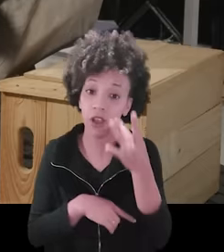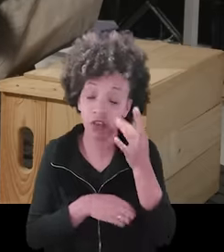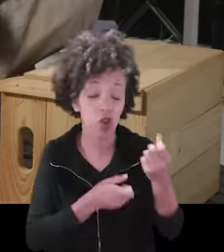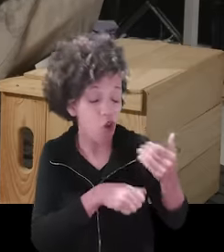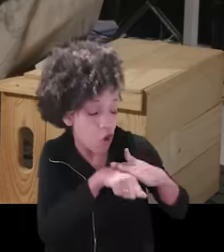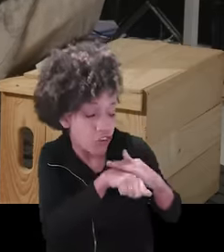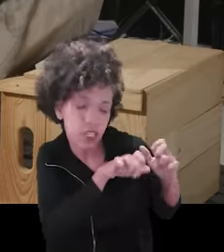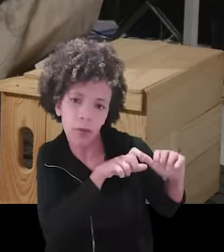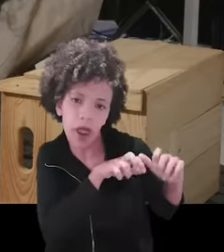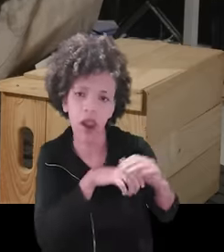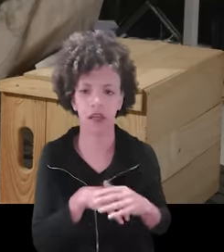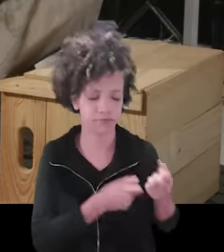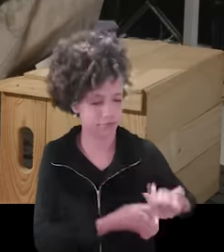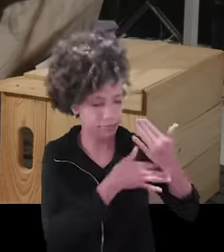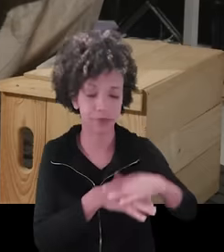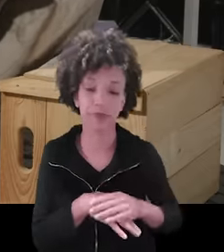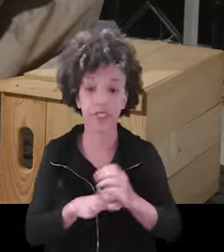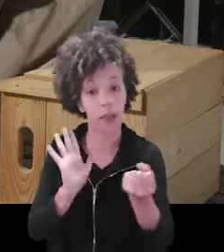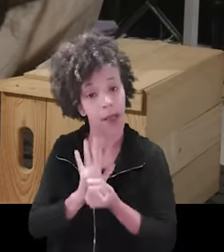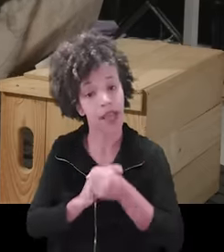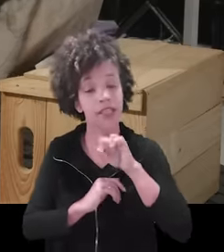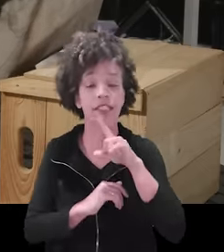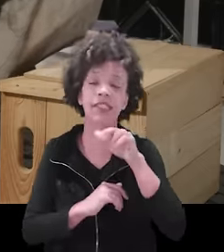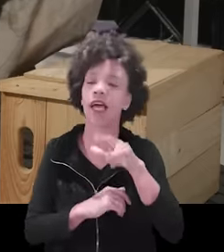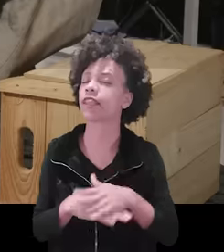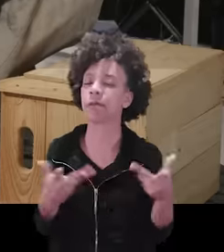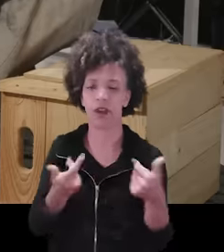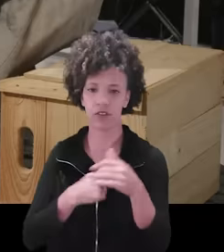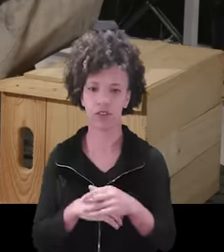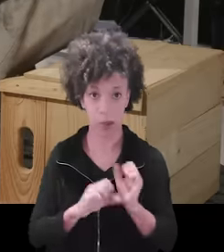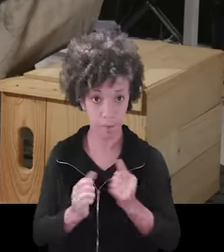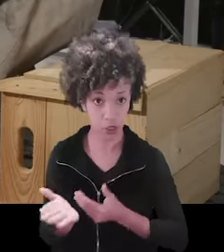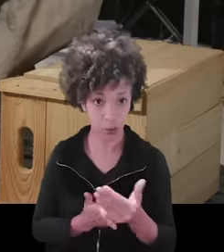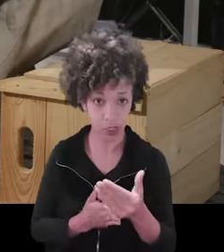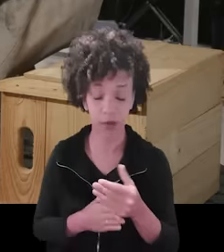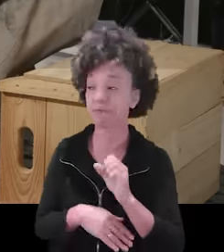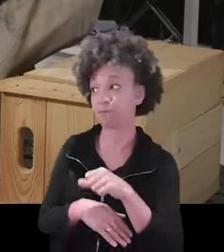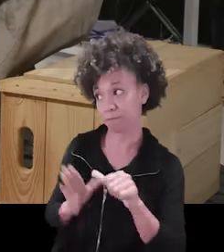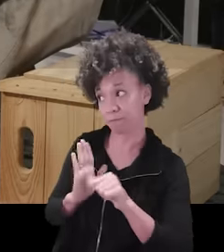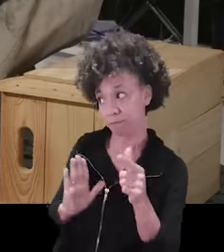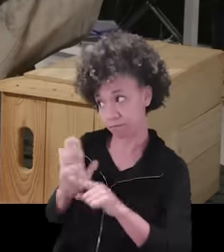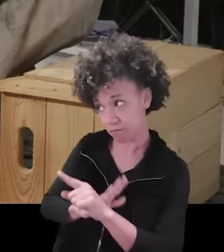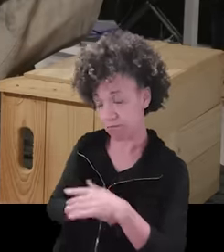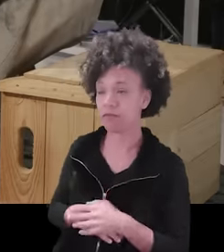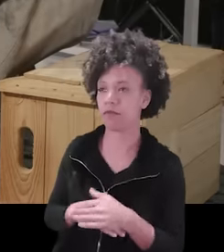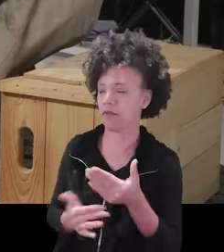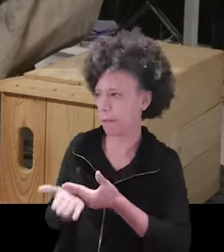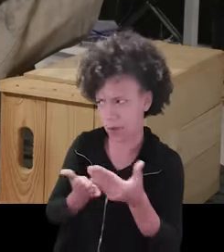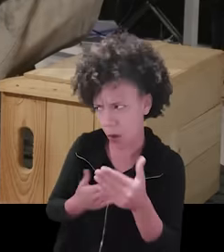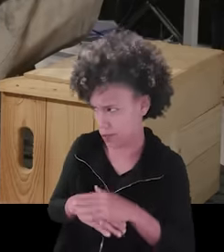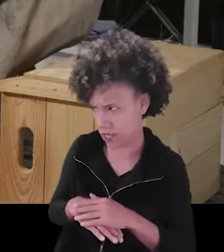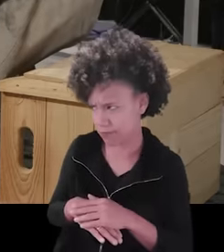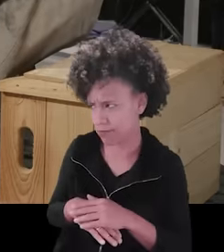vivo conversando com você e jogando em sites é maravilhoso maravilhoso posso ir pode começar primeira pergunta para